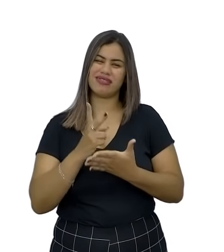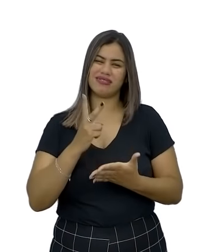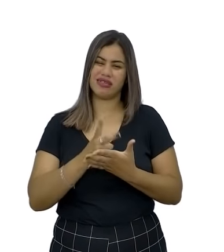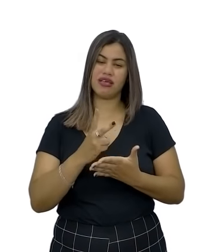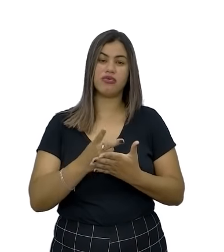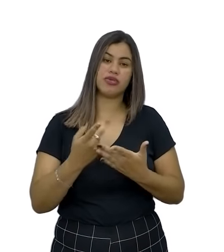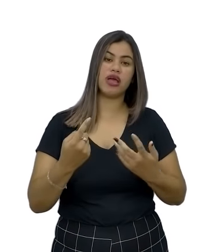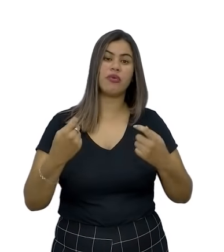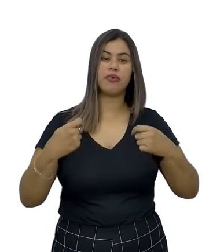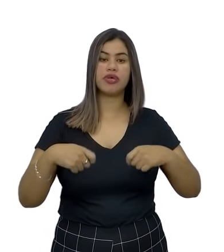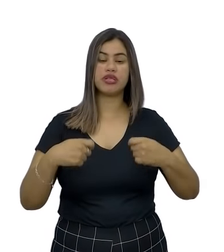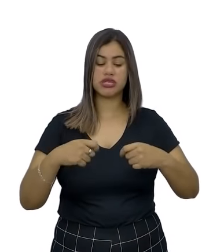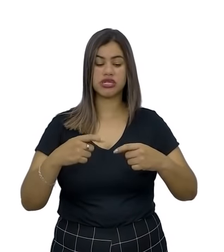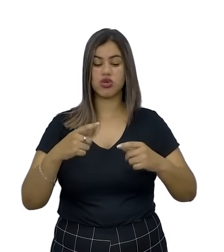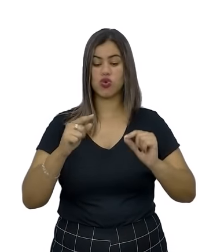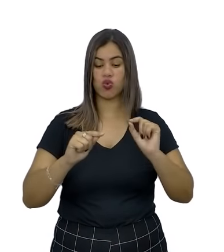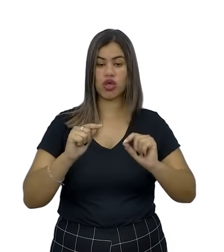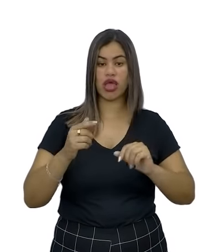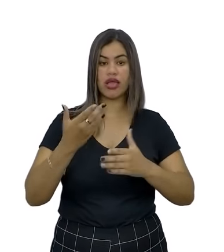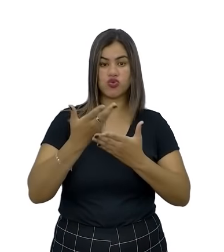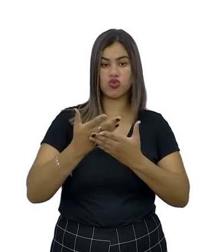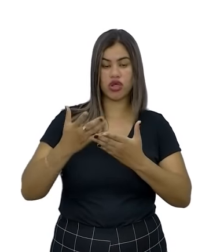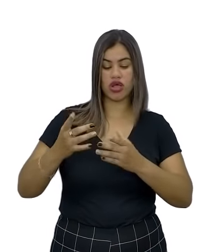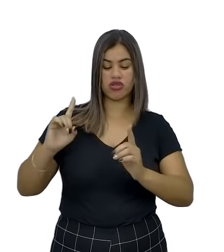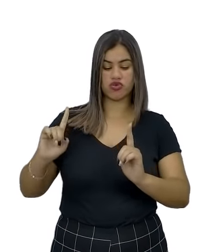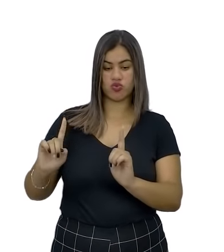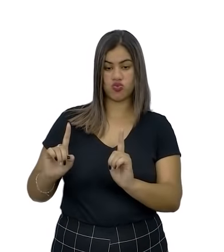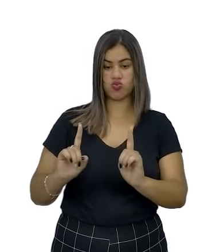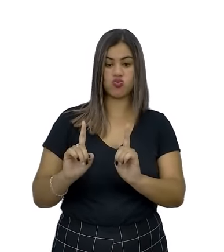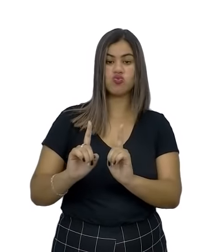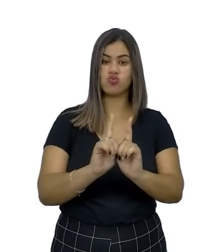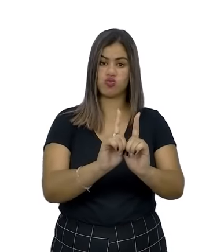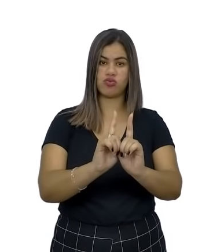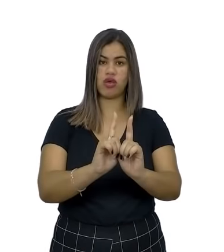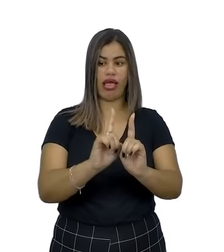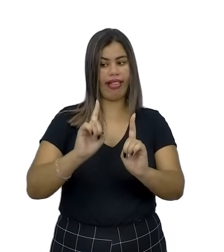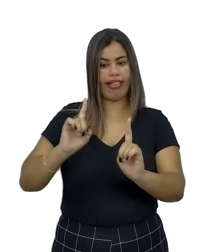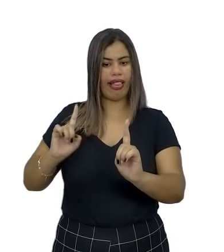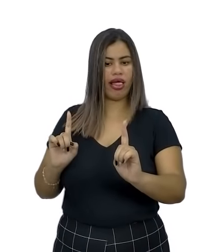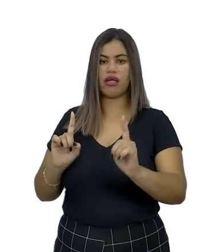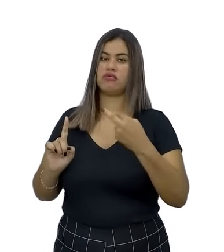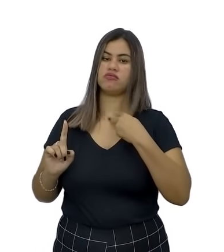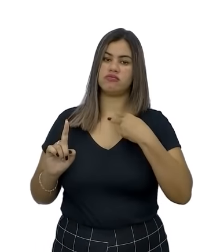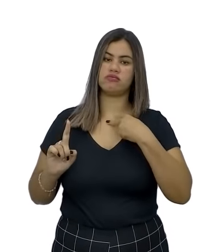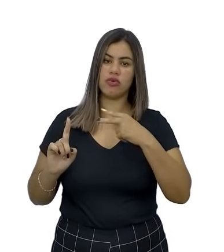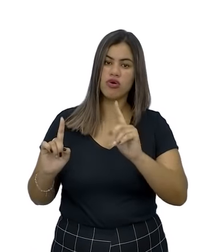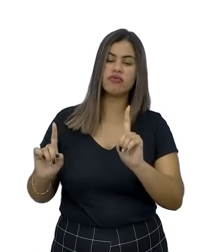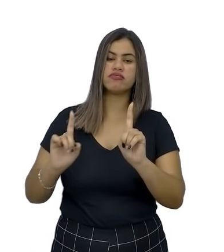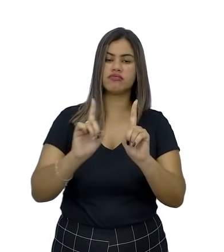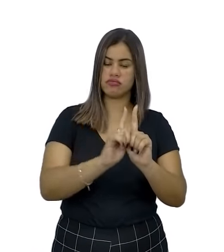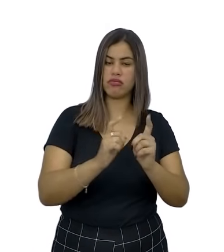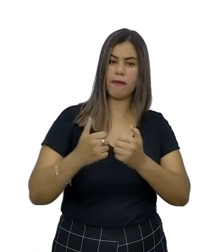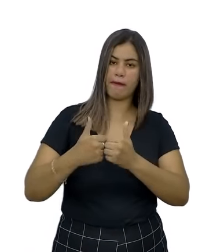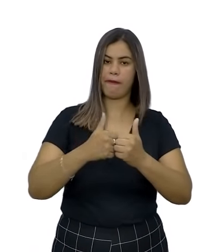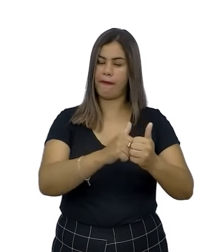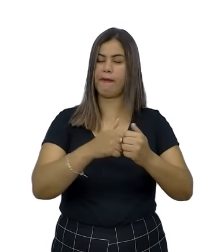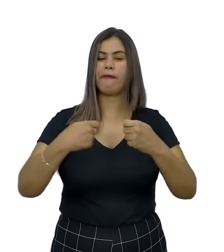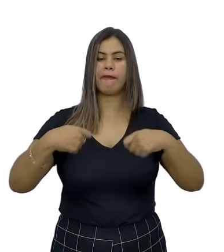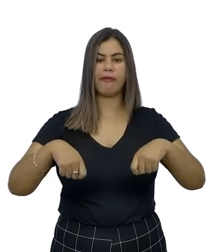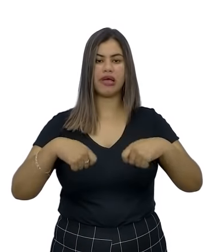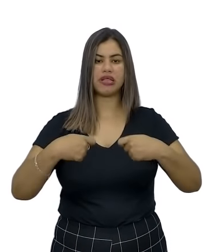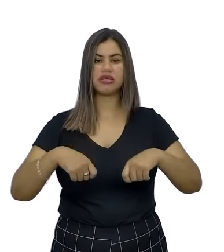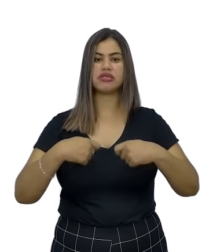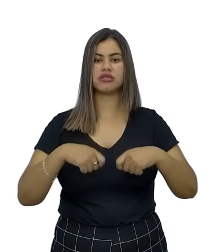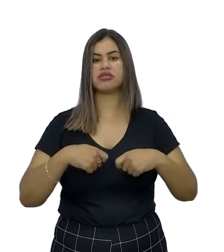pode deixar nenhum estudante para trás. Então, esse serviço que tão bem vocês fazem, né, do acompanhamento, né,